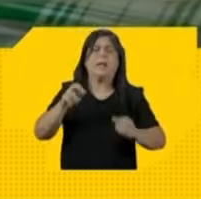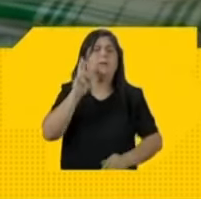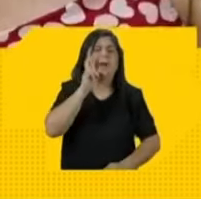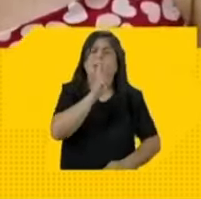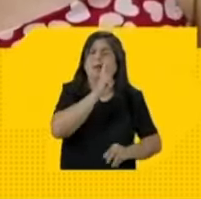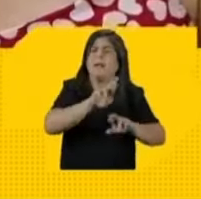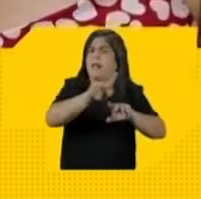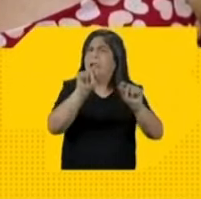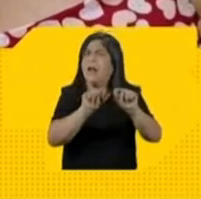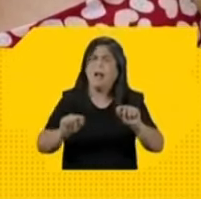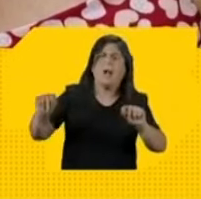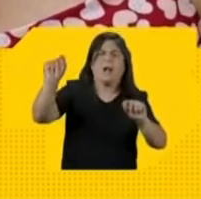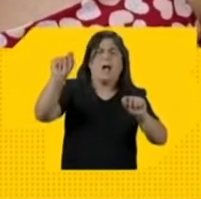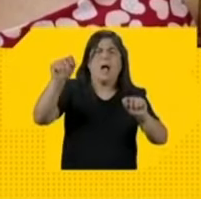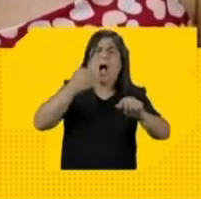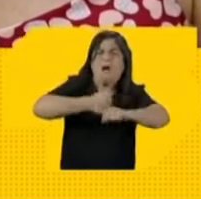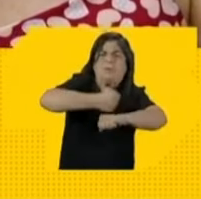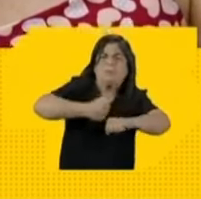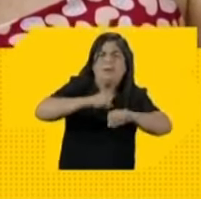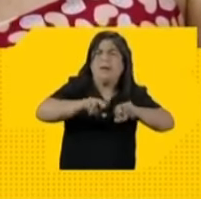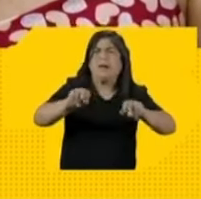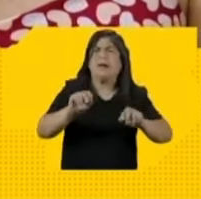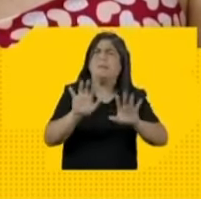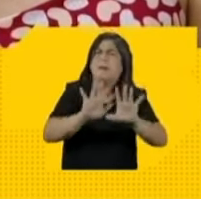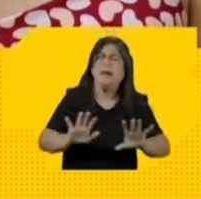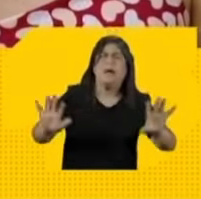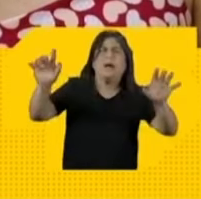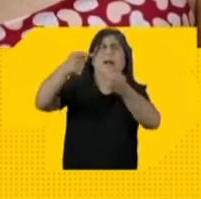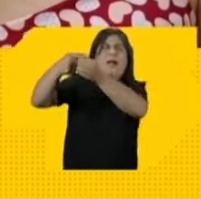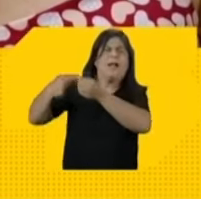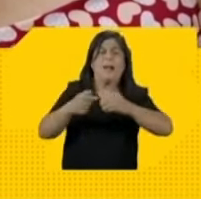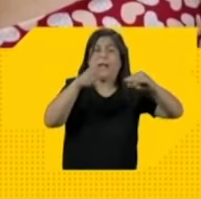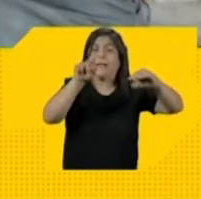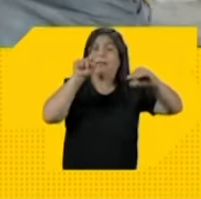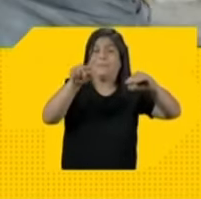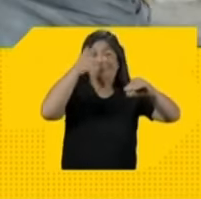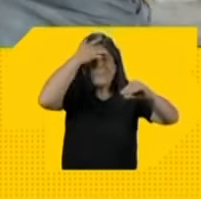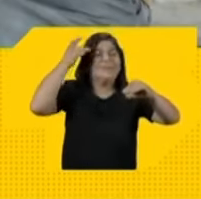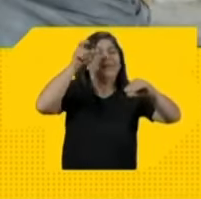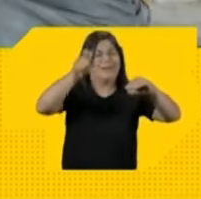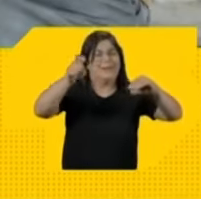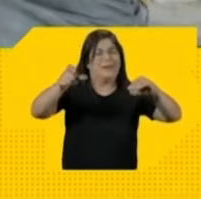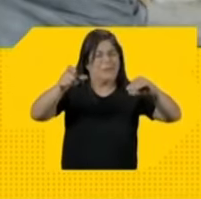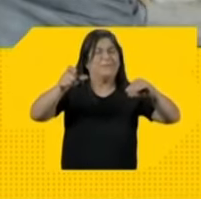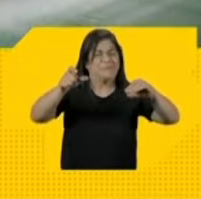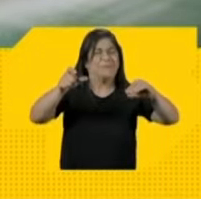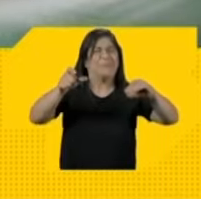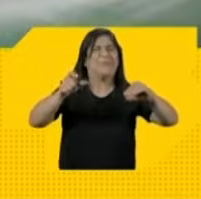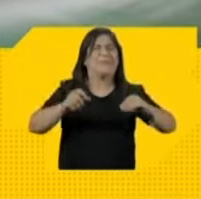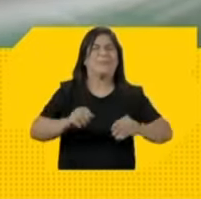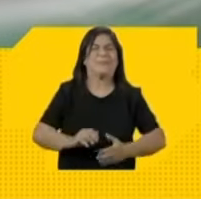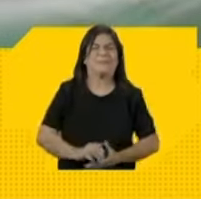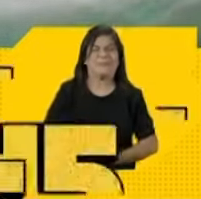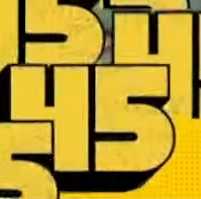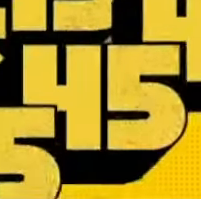vai abrir restaurantes populares ou cozinhas comunitárias em todos os municípios com mais de 15 mil habitantes.